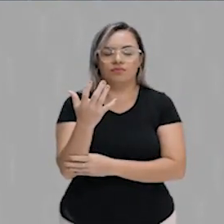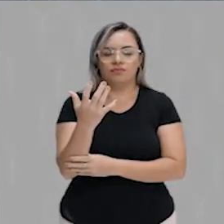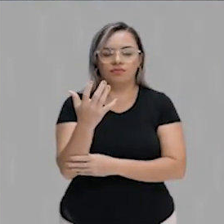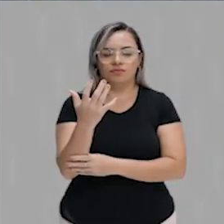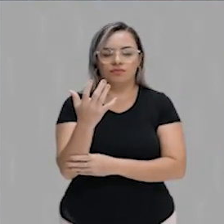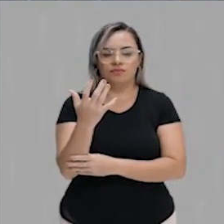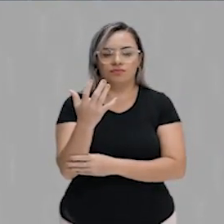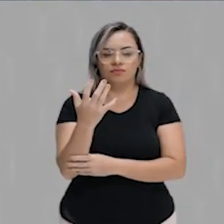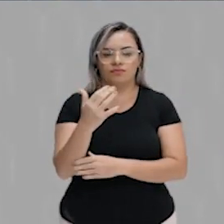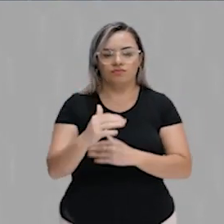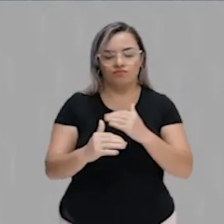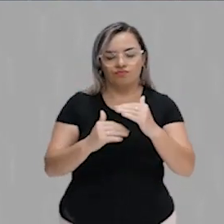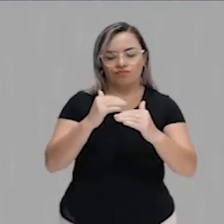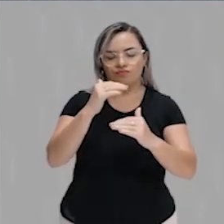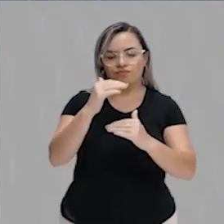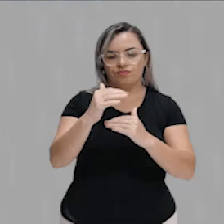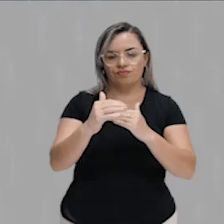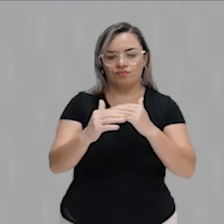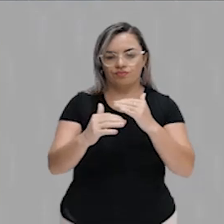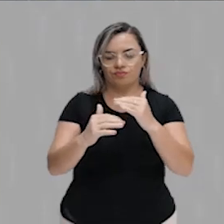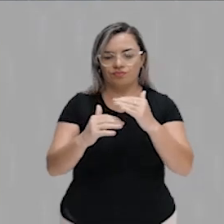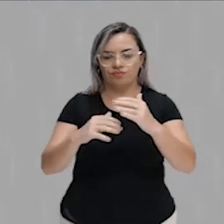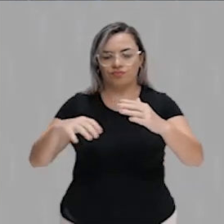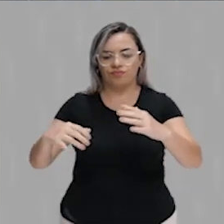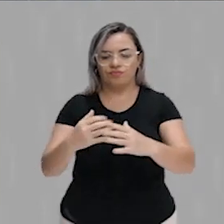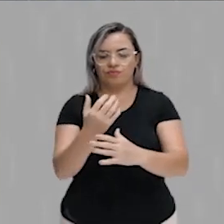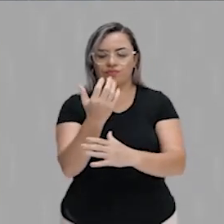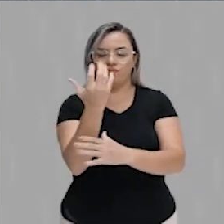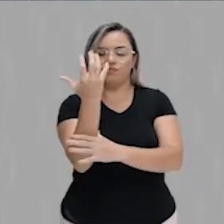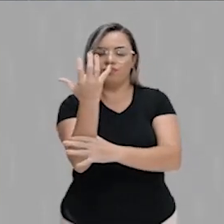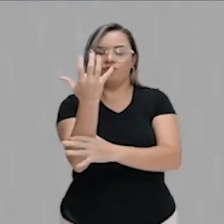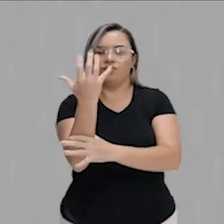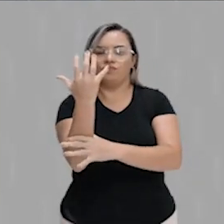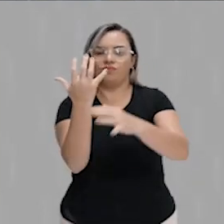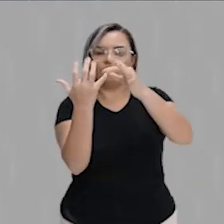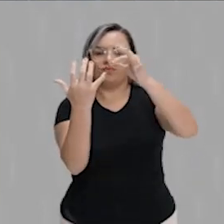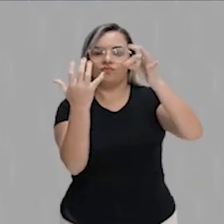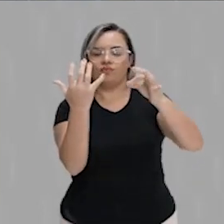no desenvolvimento da gema lateral,